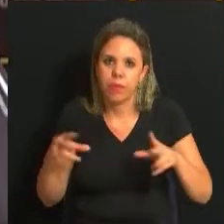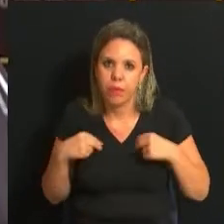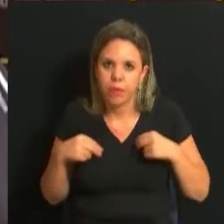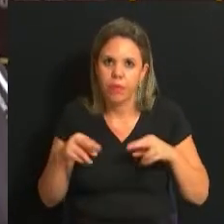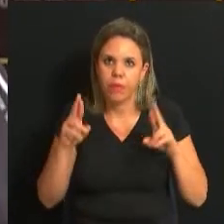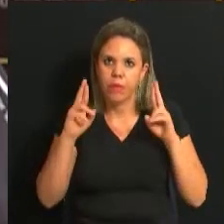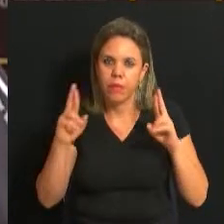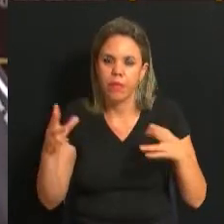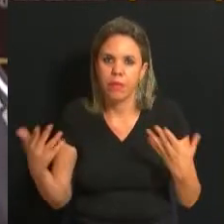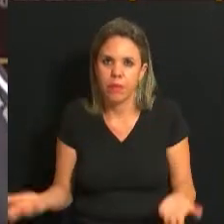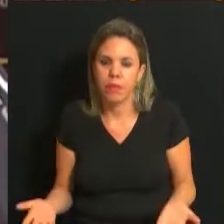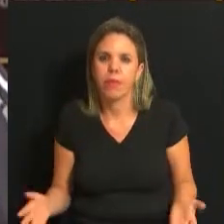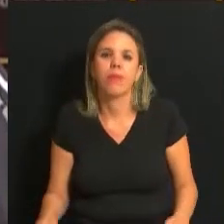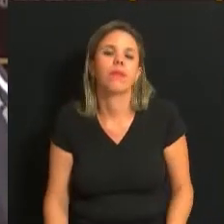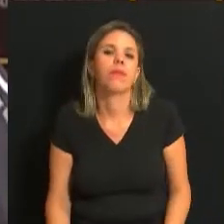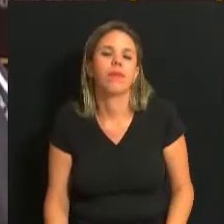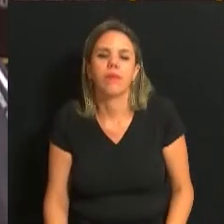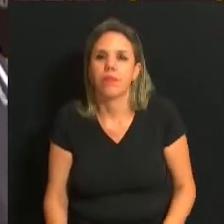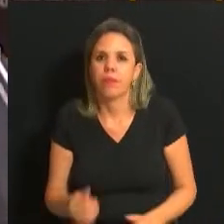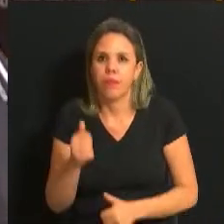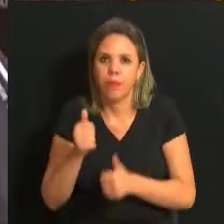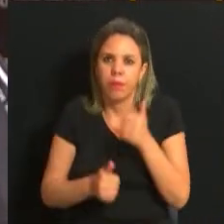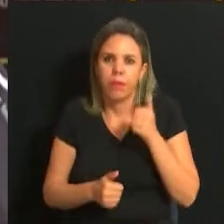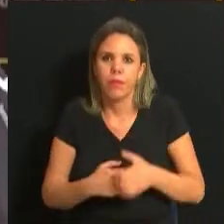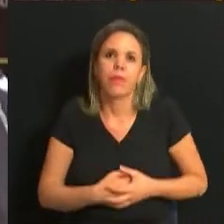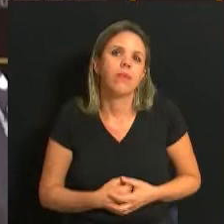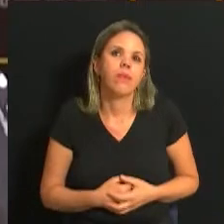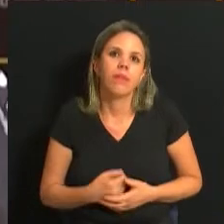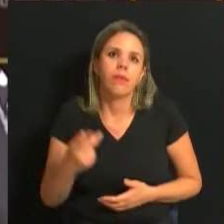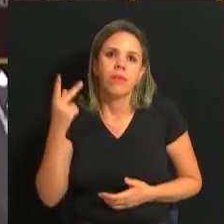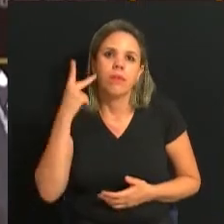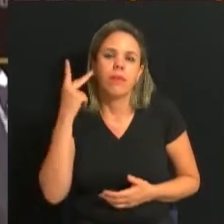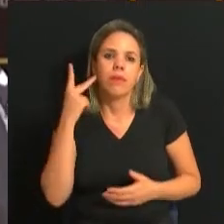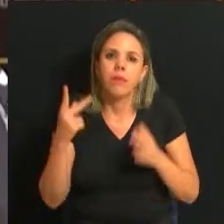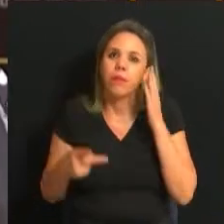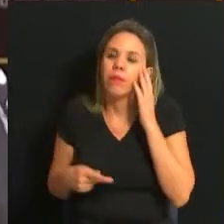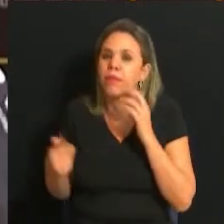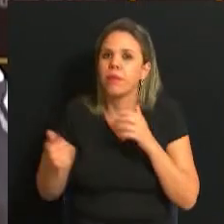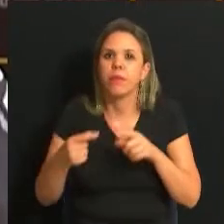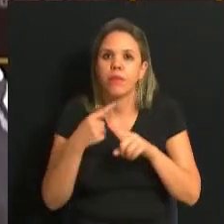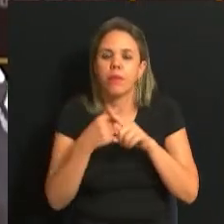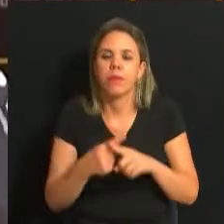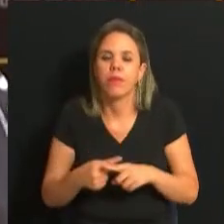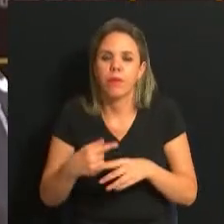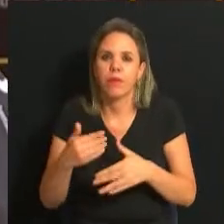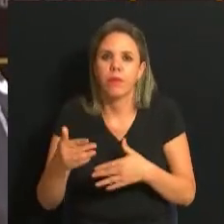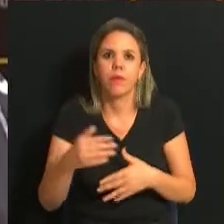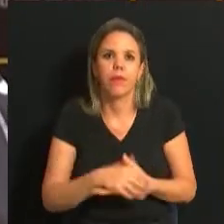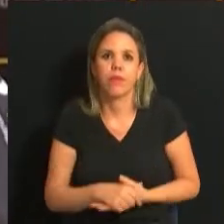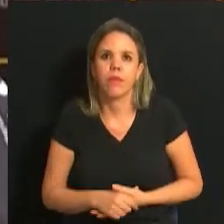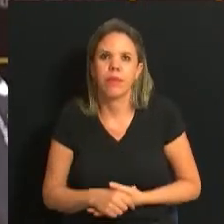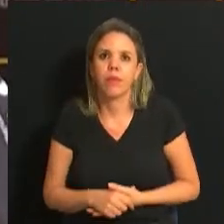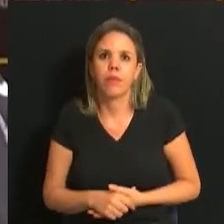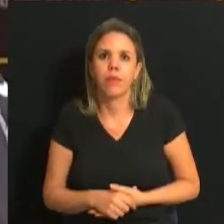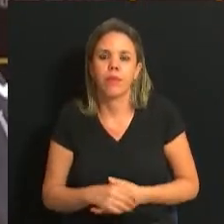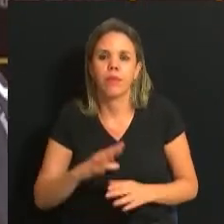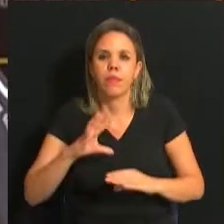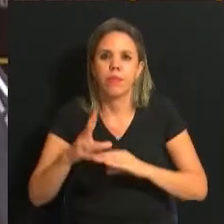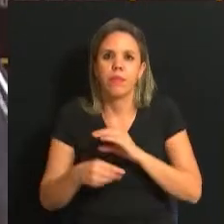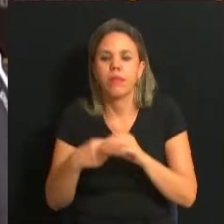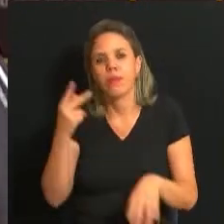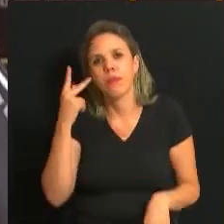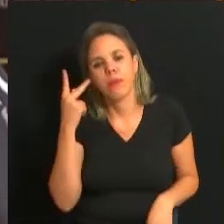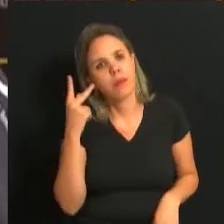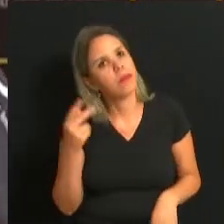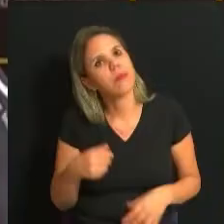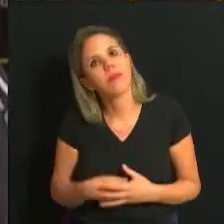aí no futsal paulista. Qual o primeiro campeonato que vem pela frente? Acho que vem a Copa Paulista primeiro